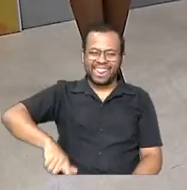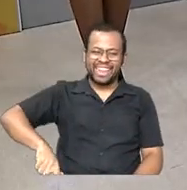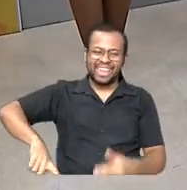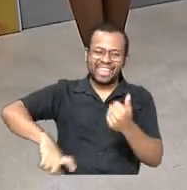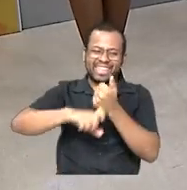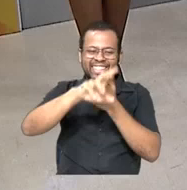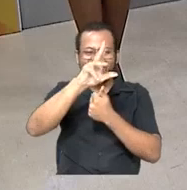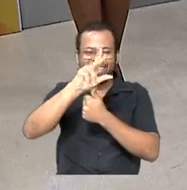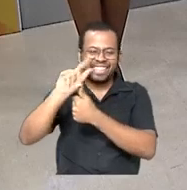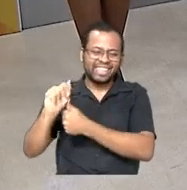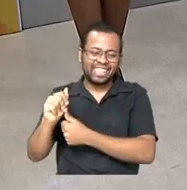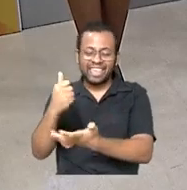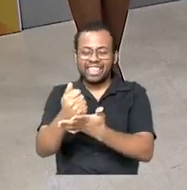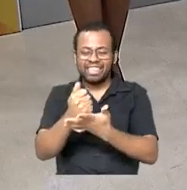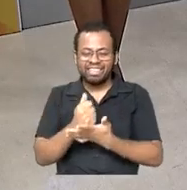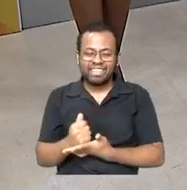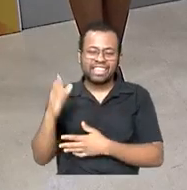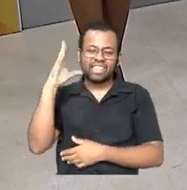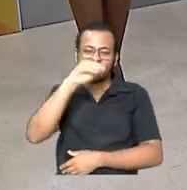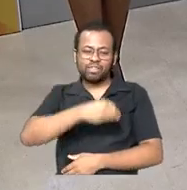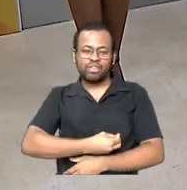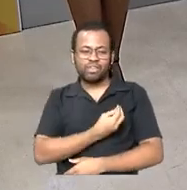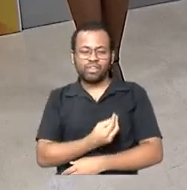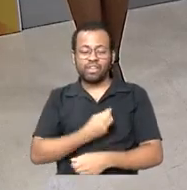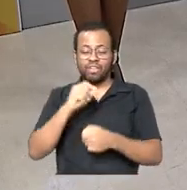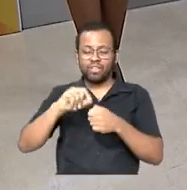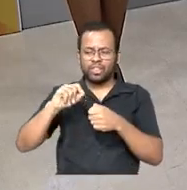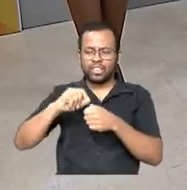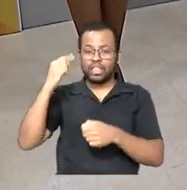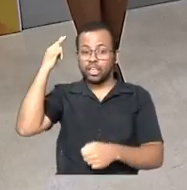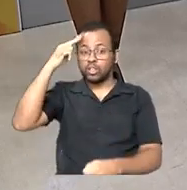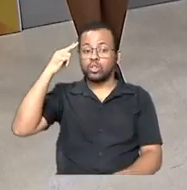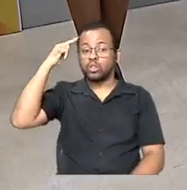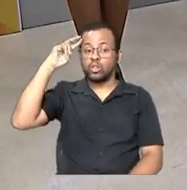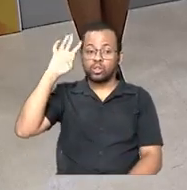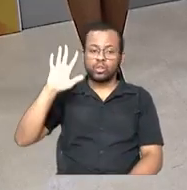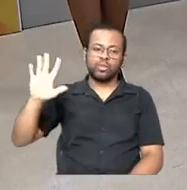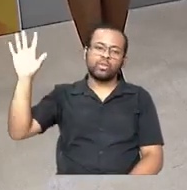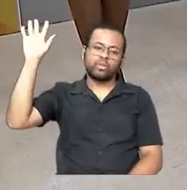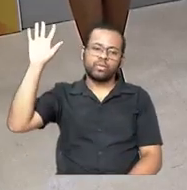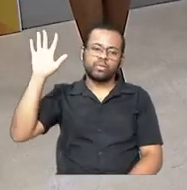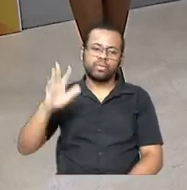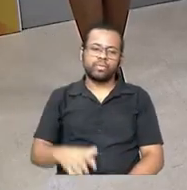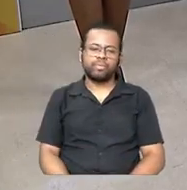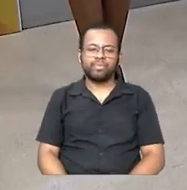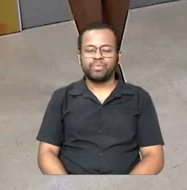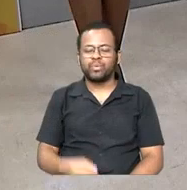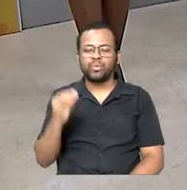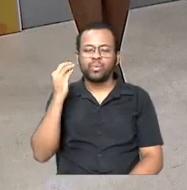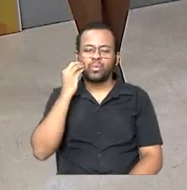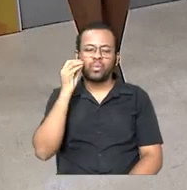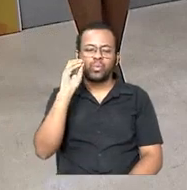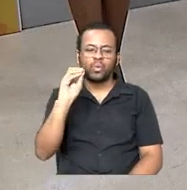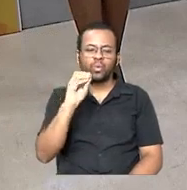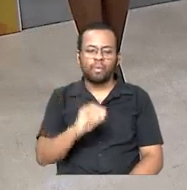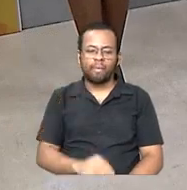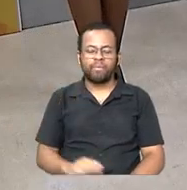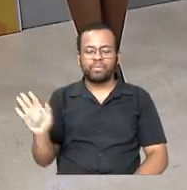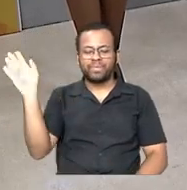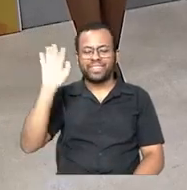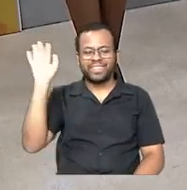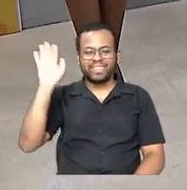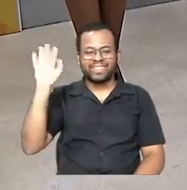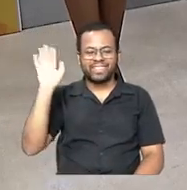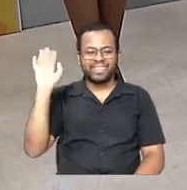queijo ajudando a salvar vidas e a realizar sonhos beijo tchau